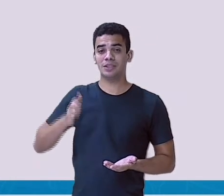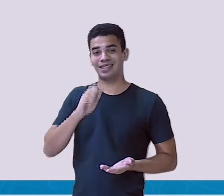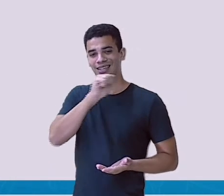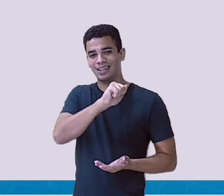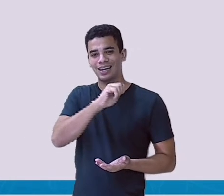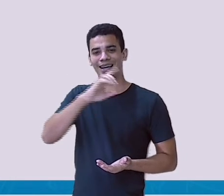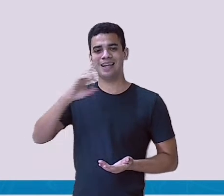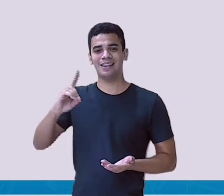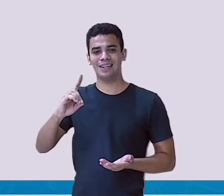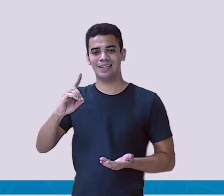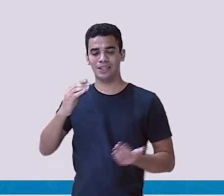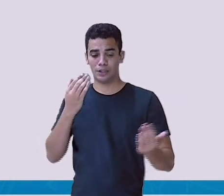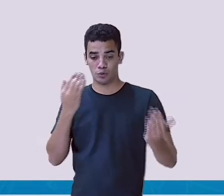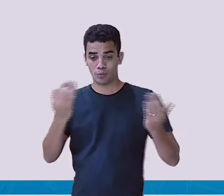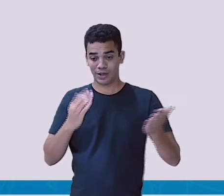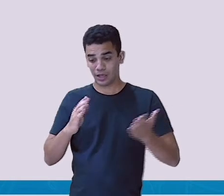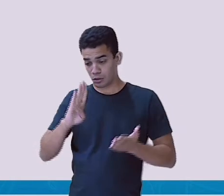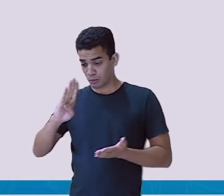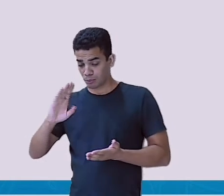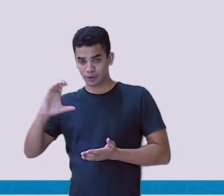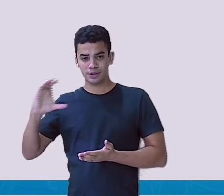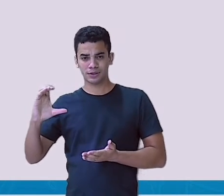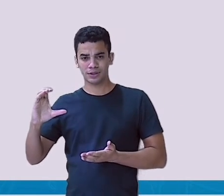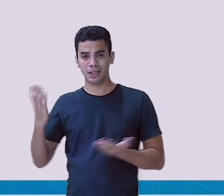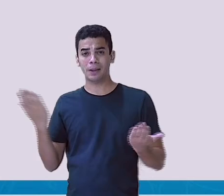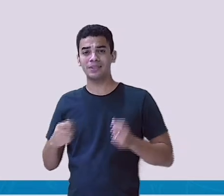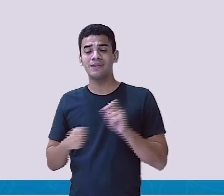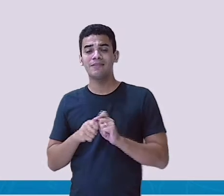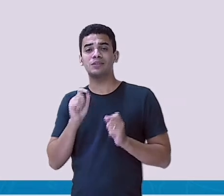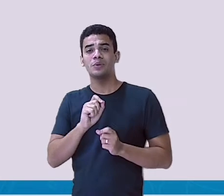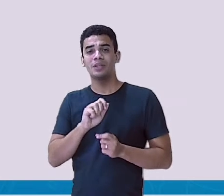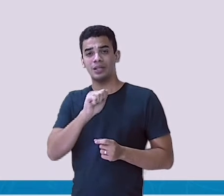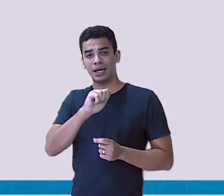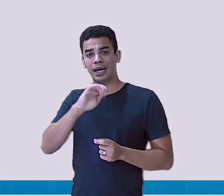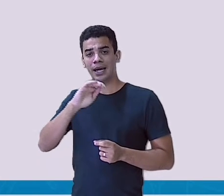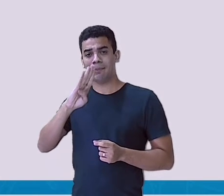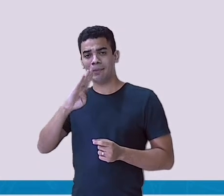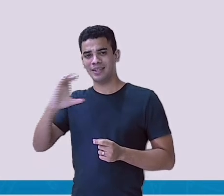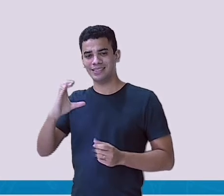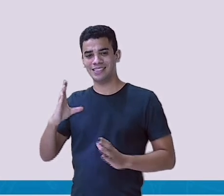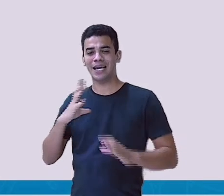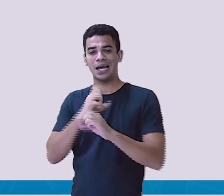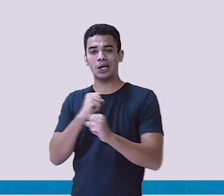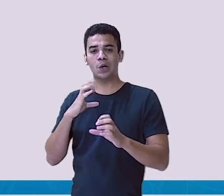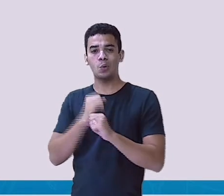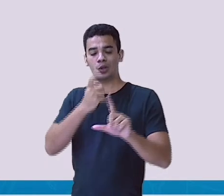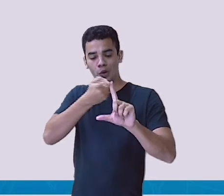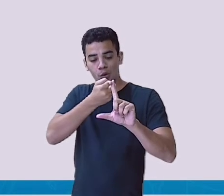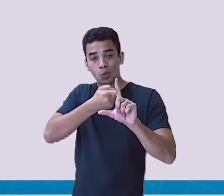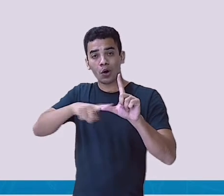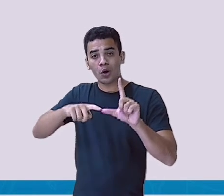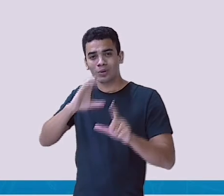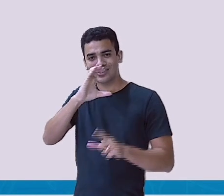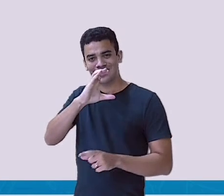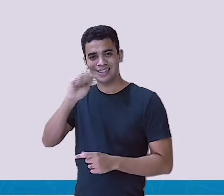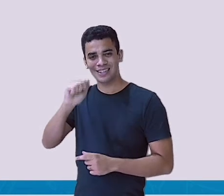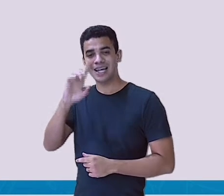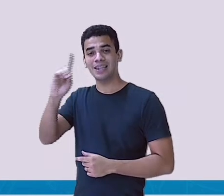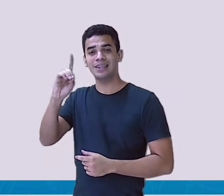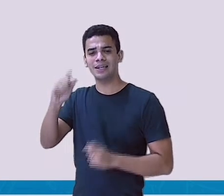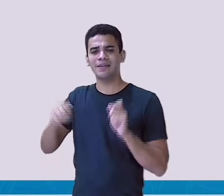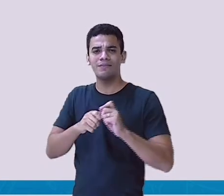triângulo ABC, calcule a medida do ângulo CAD. Então, eu quero essa medida aqui, ó, CAD. Eu